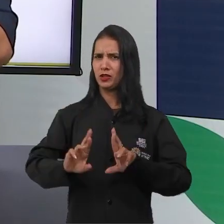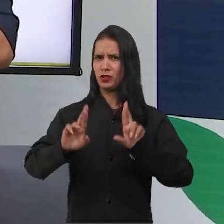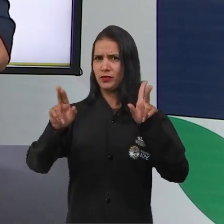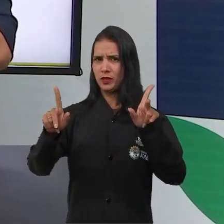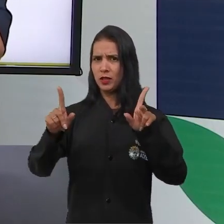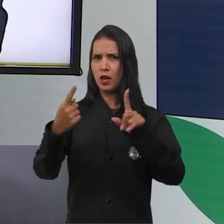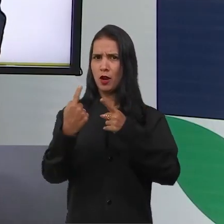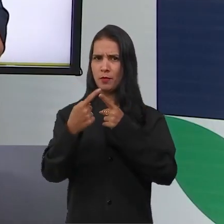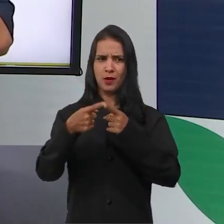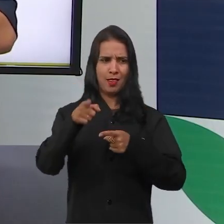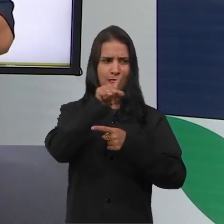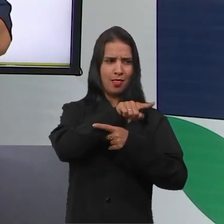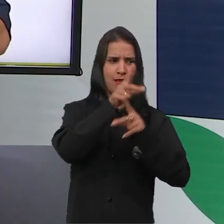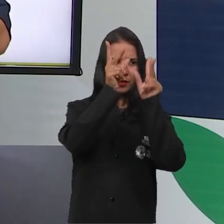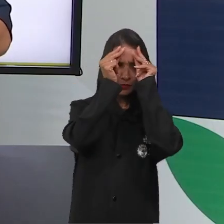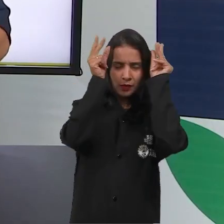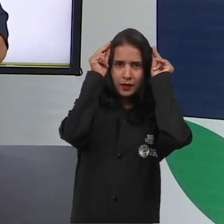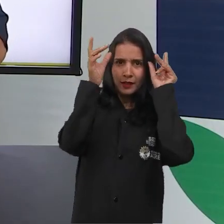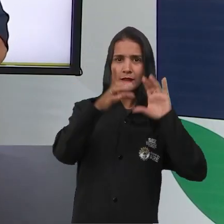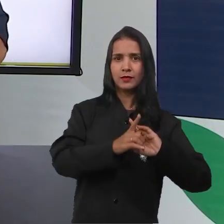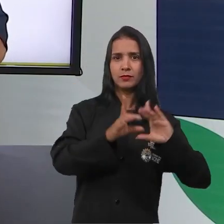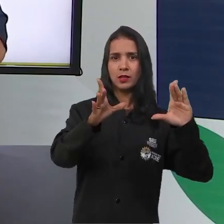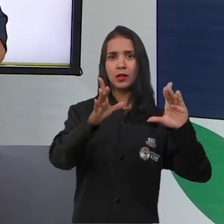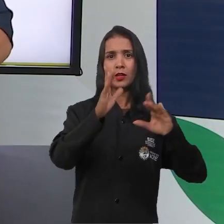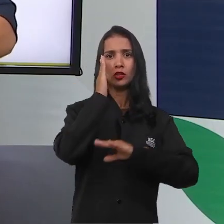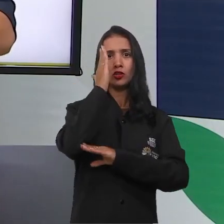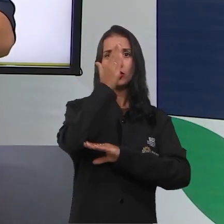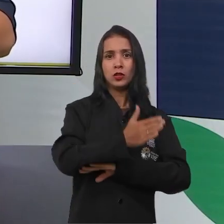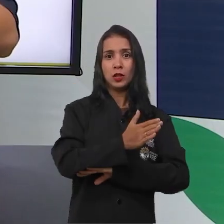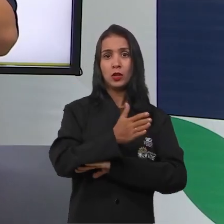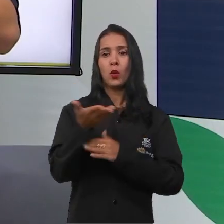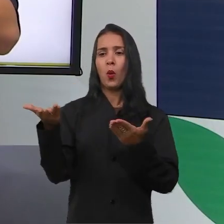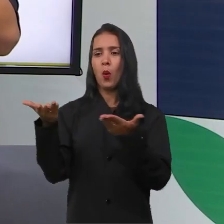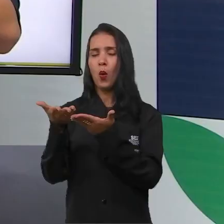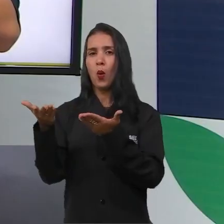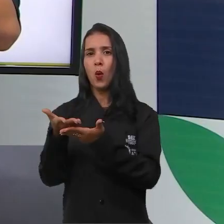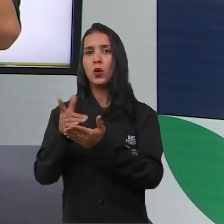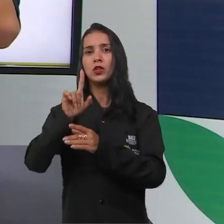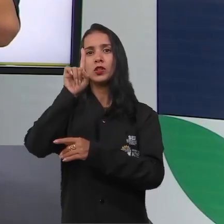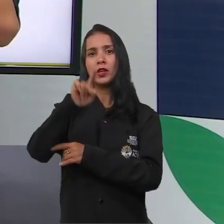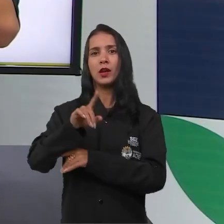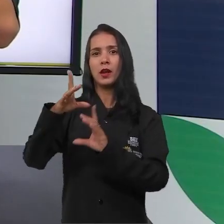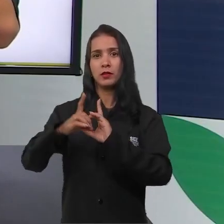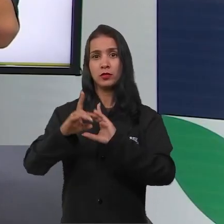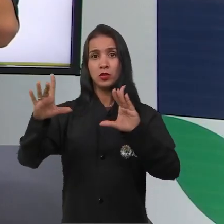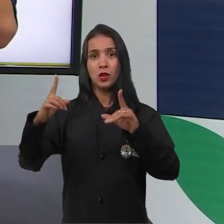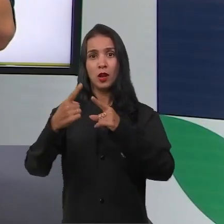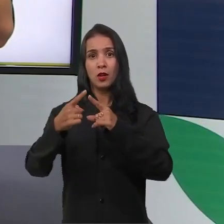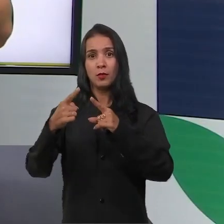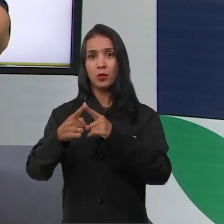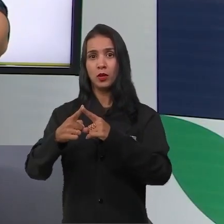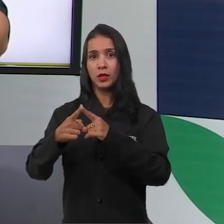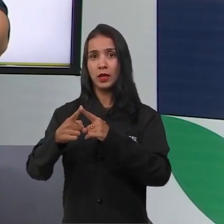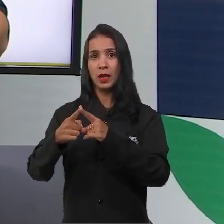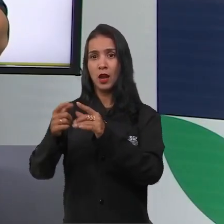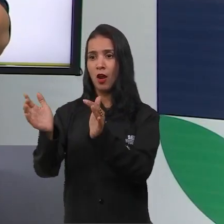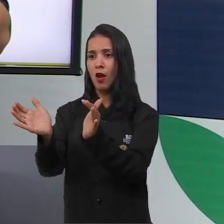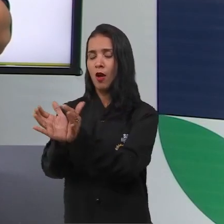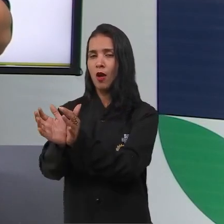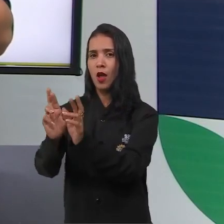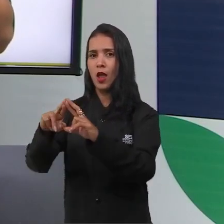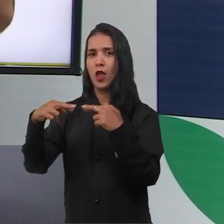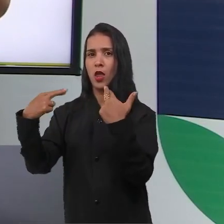tinha uma democracia direta, hoje vivemos numa democracia indireta, onde, ao invés de reunir e decidir as